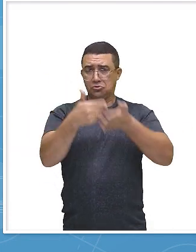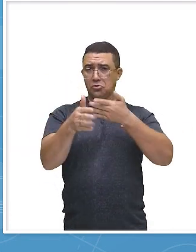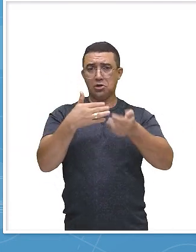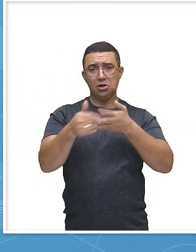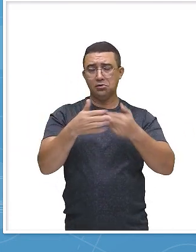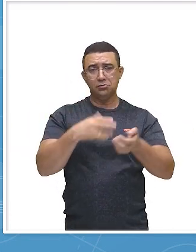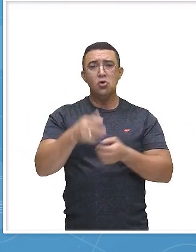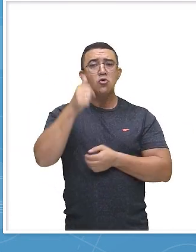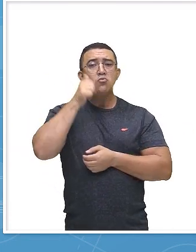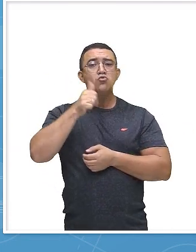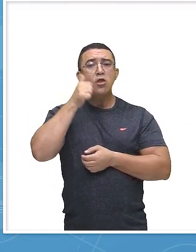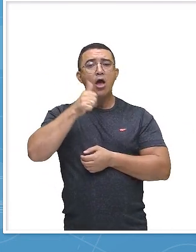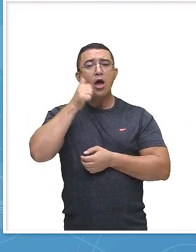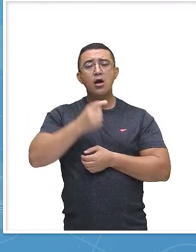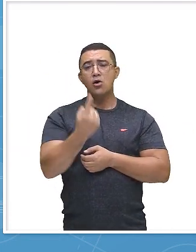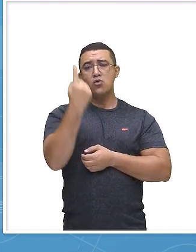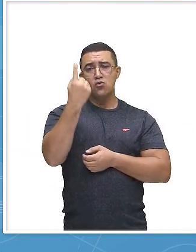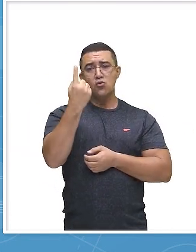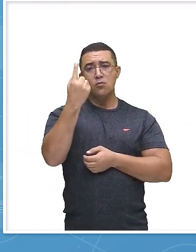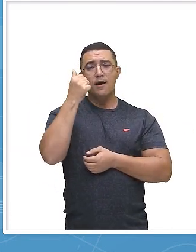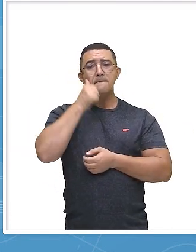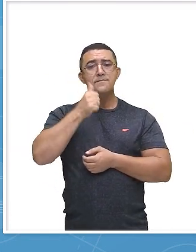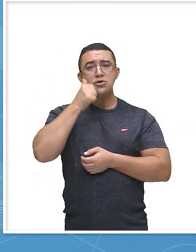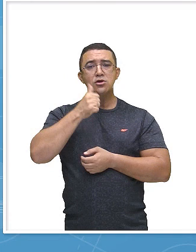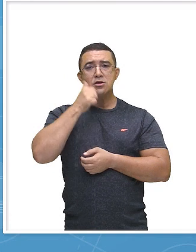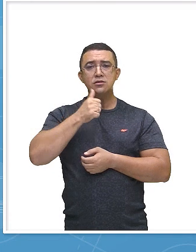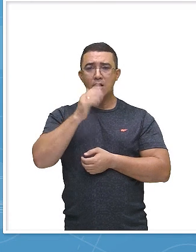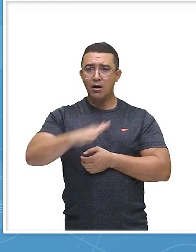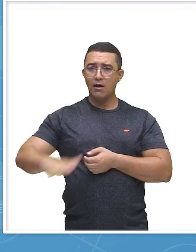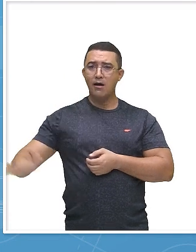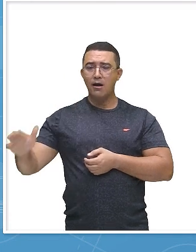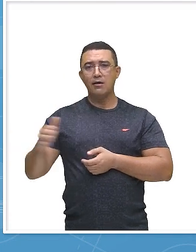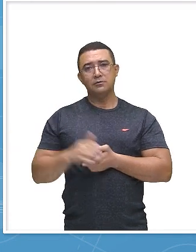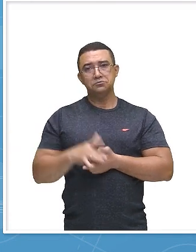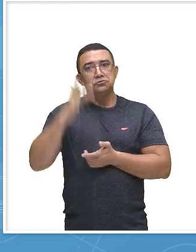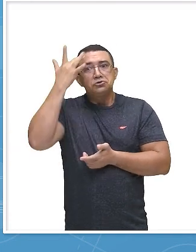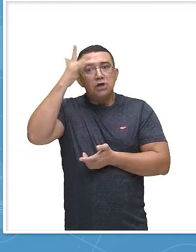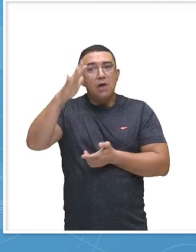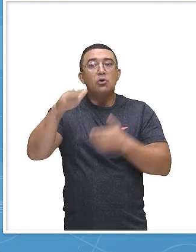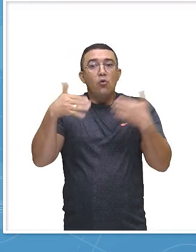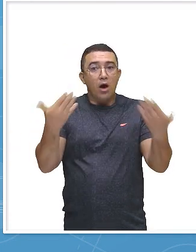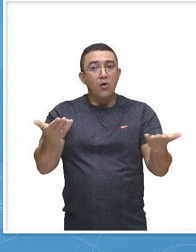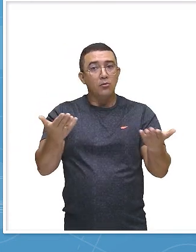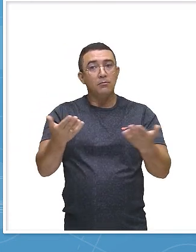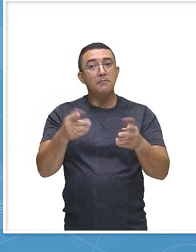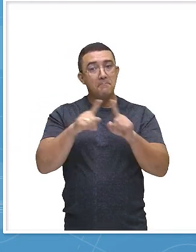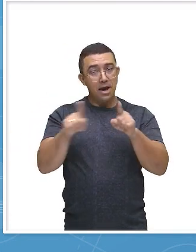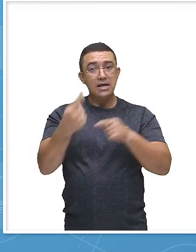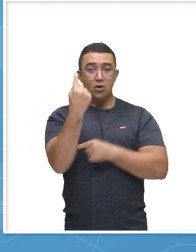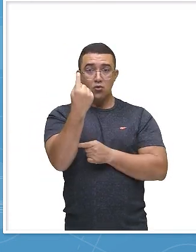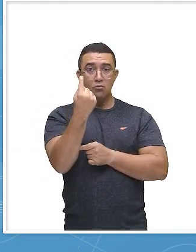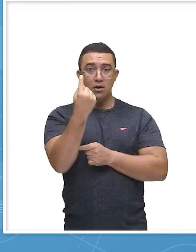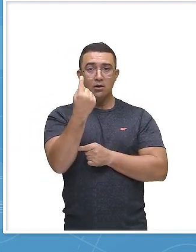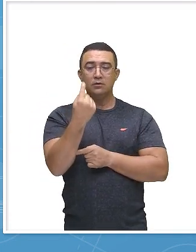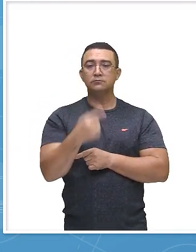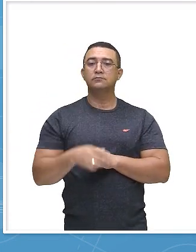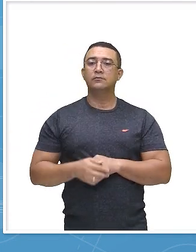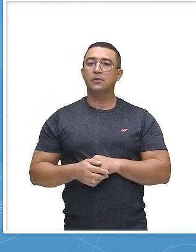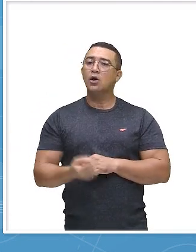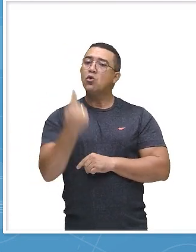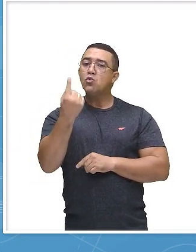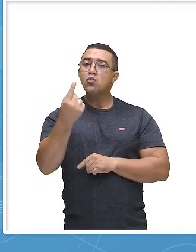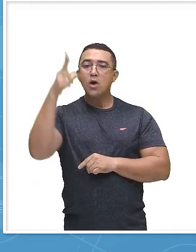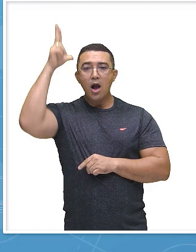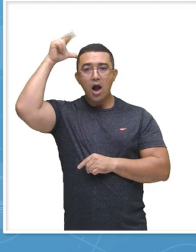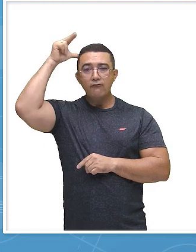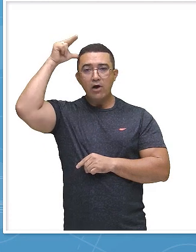fazenda enorme, muitos cavalos, ainda vou ter, tá? Assim, na mente eu já tenho. Ó, então, um cavalo é um dentre